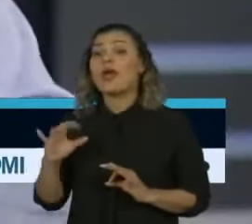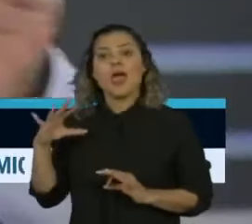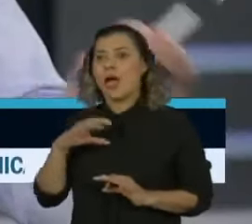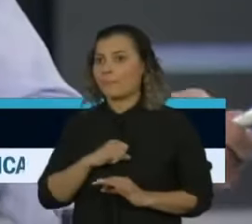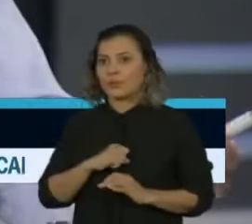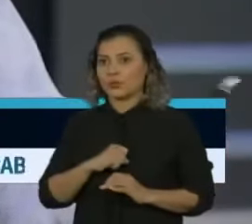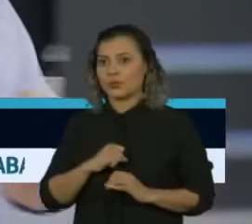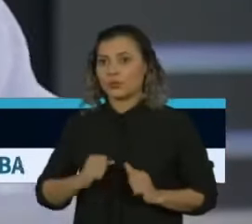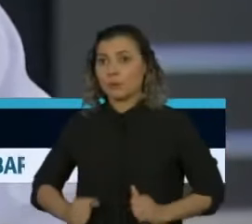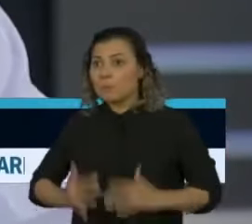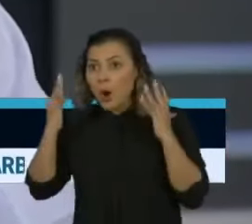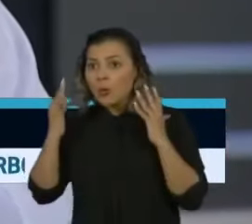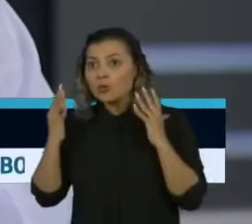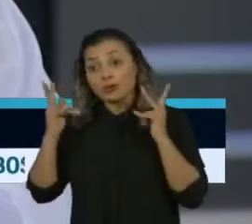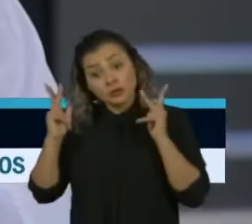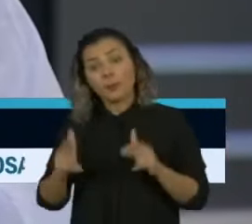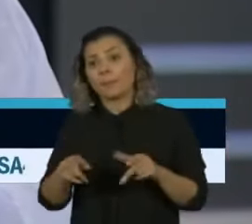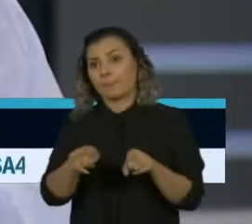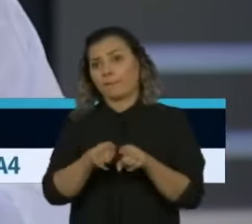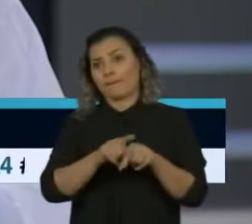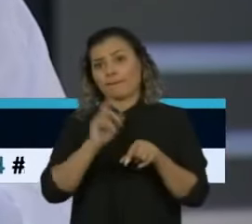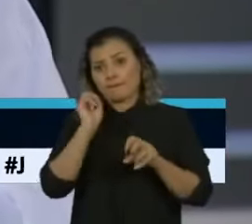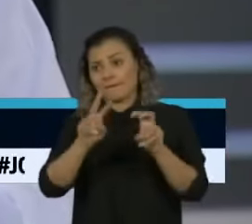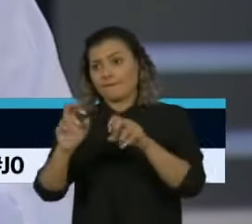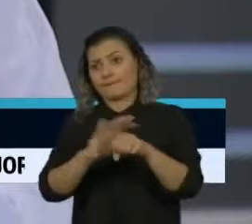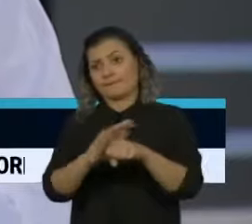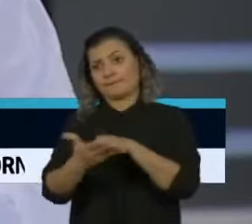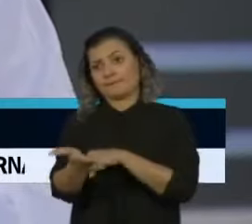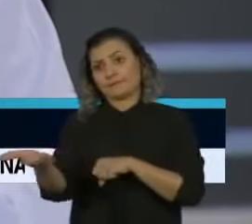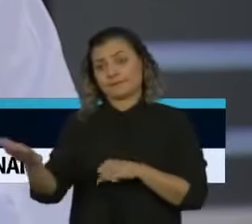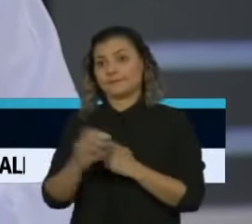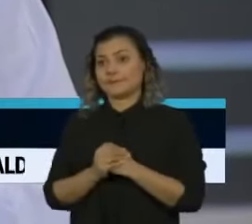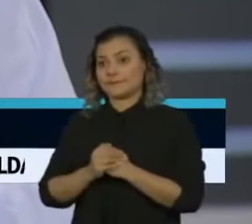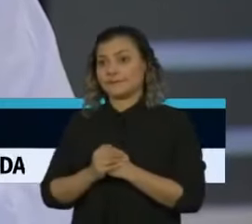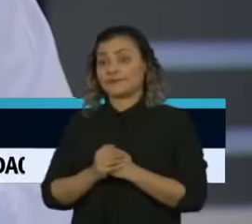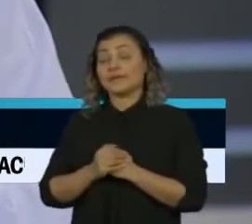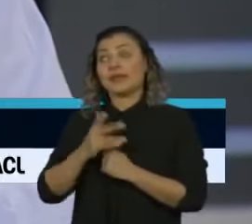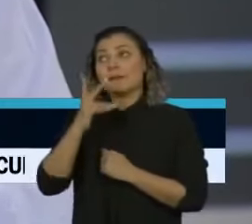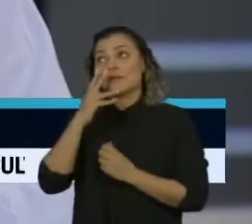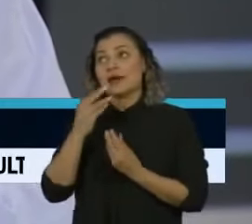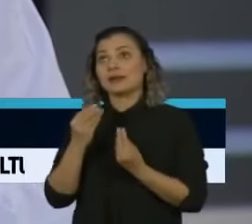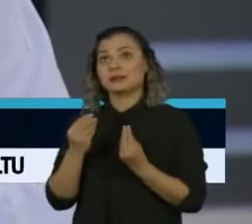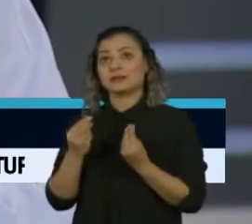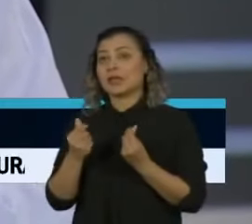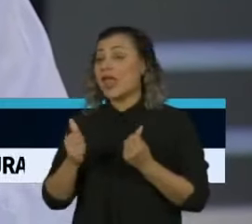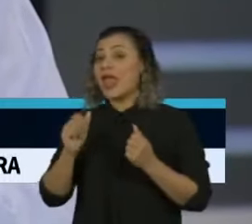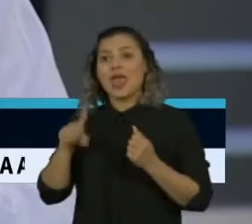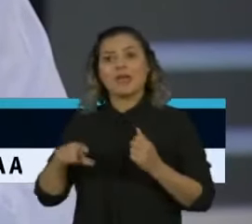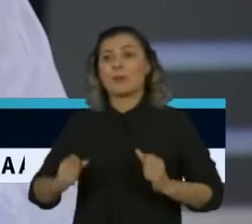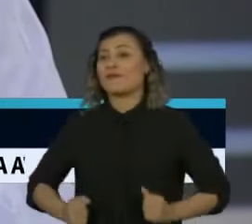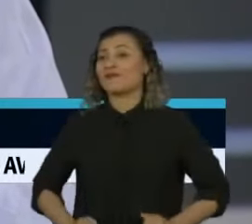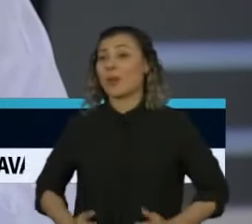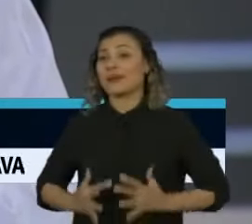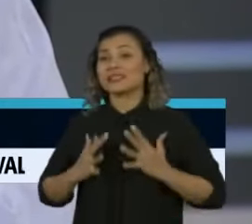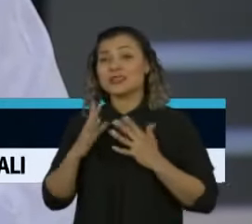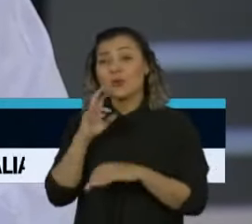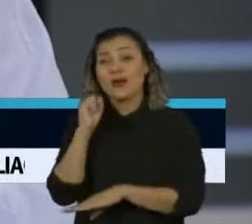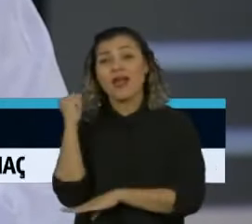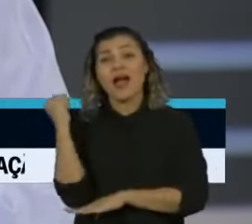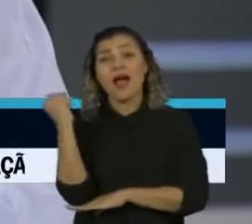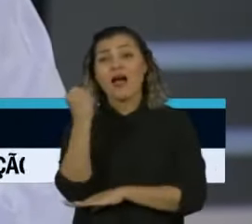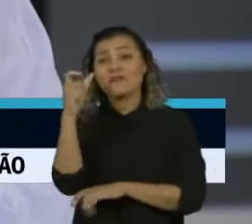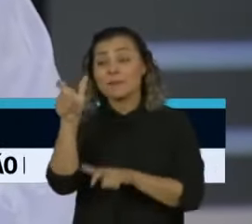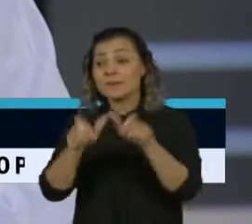rápida, como nós temos visto muito nos casos de Covid. É uma tempestade inflamatória pela qual o corpo